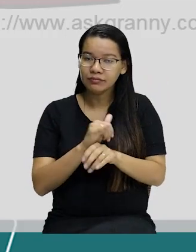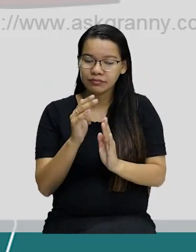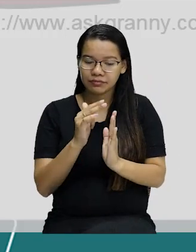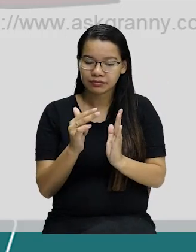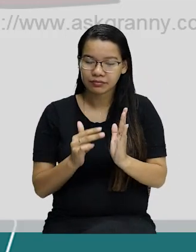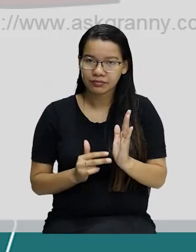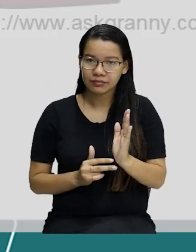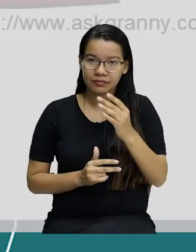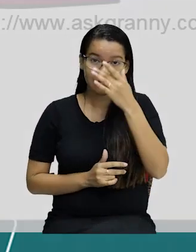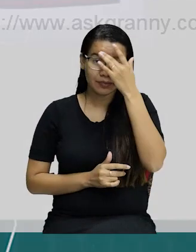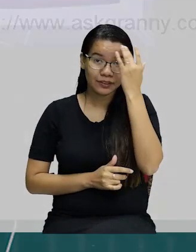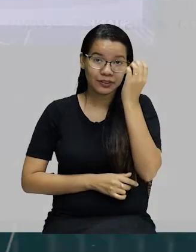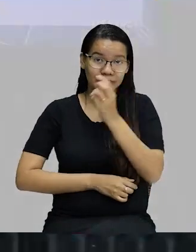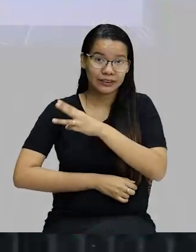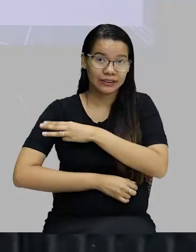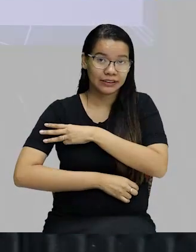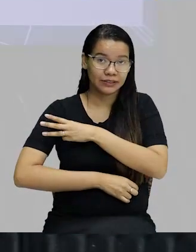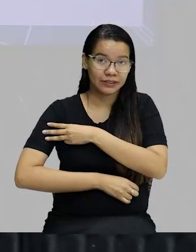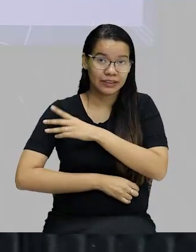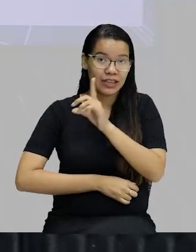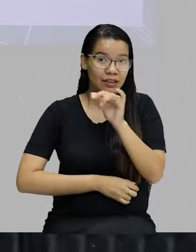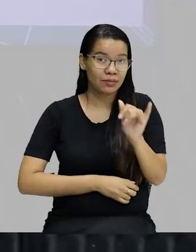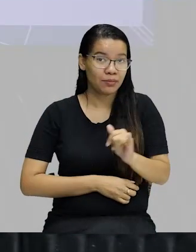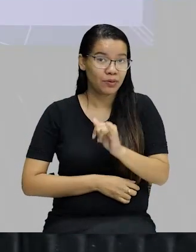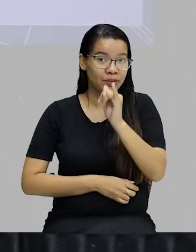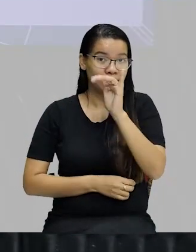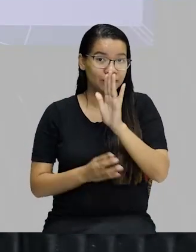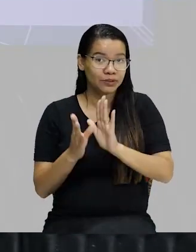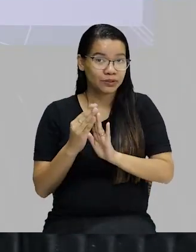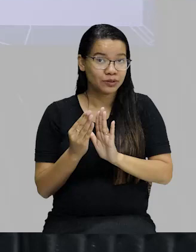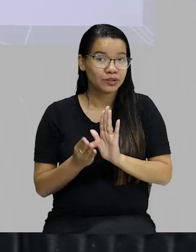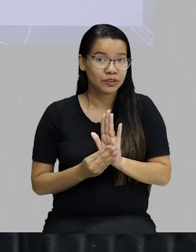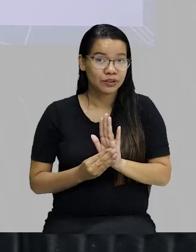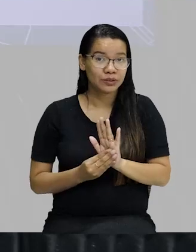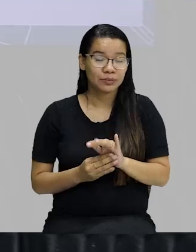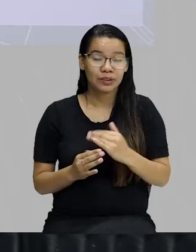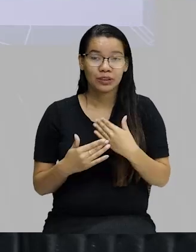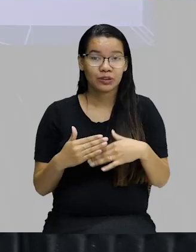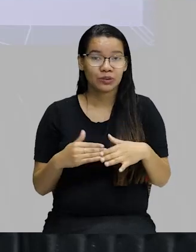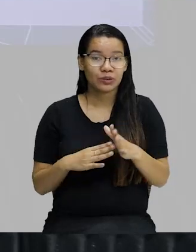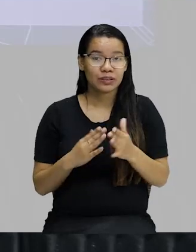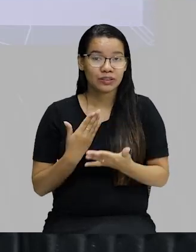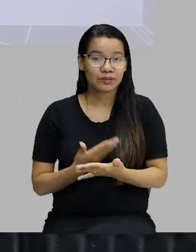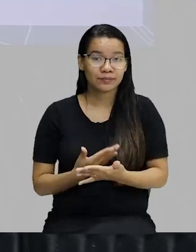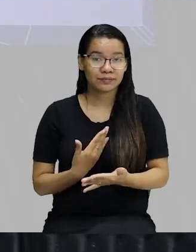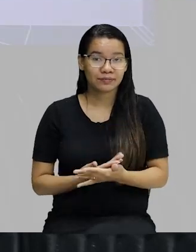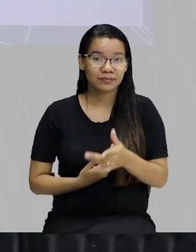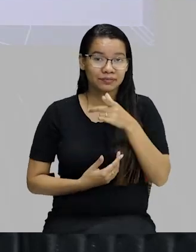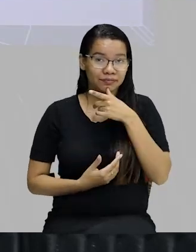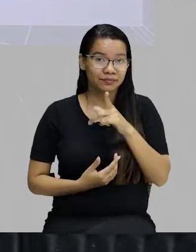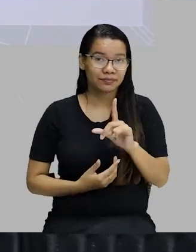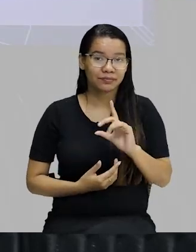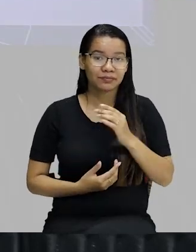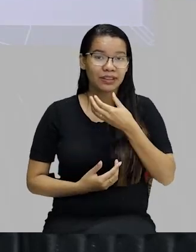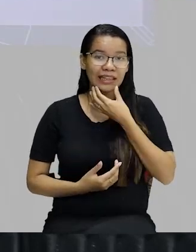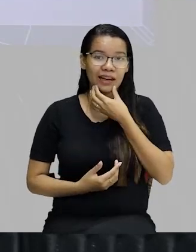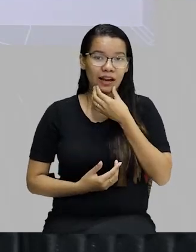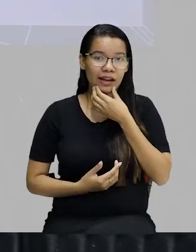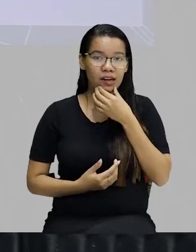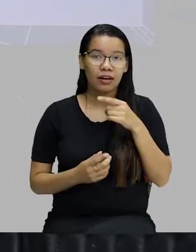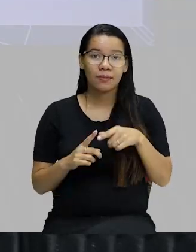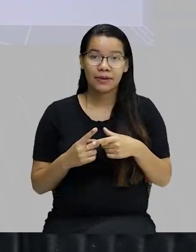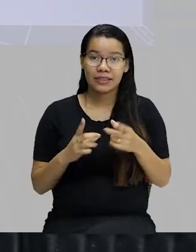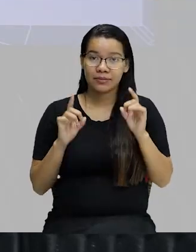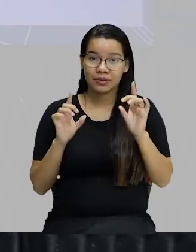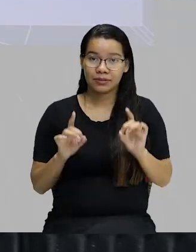é muito importante esse conteúdo, para todas as pessoas, na verdade, que estudam a língua inglesa, mas particularmente para vocês, que vão participar de